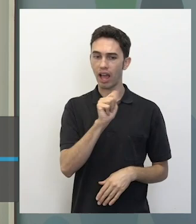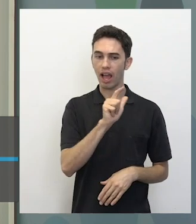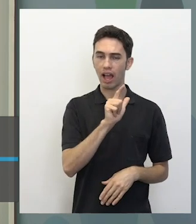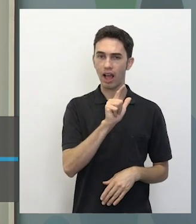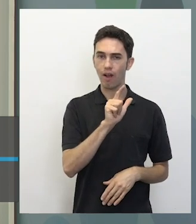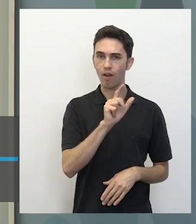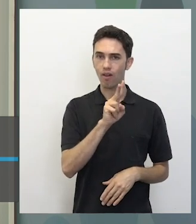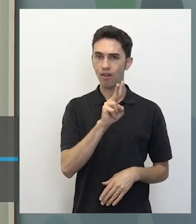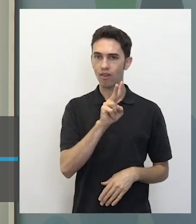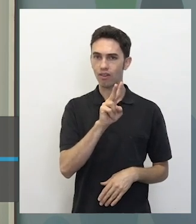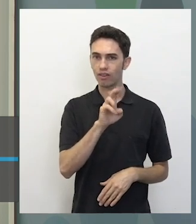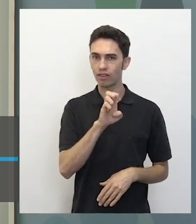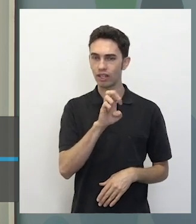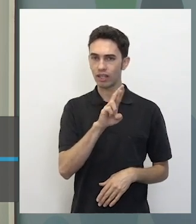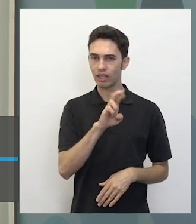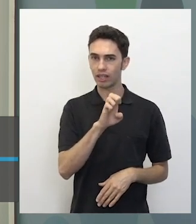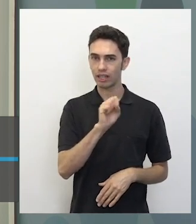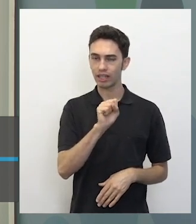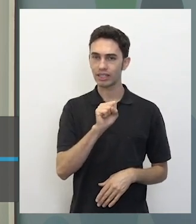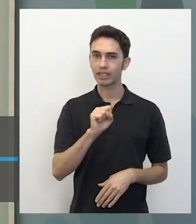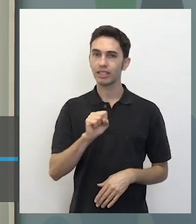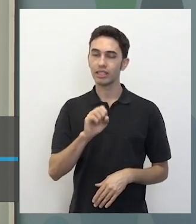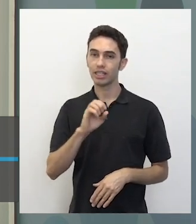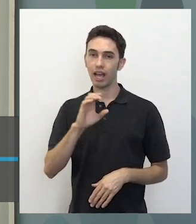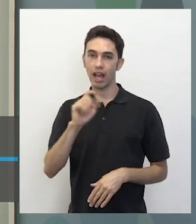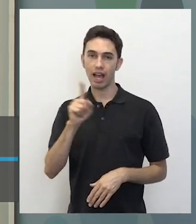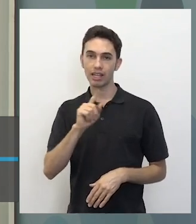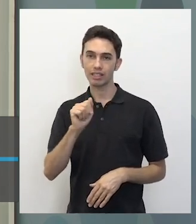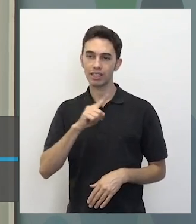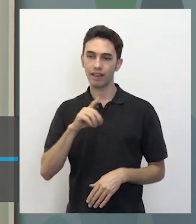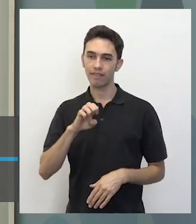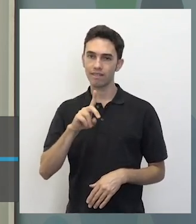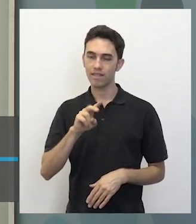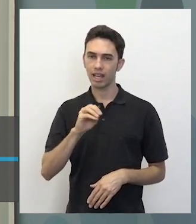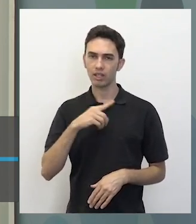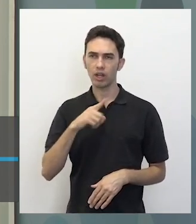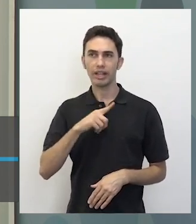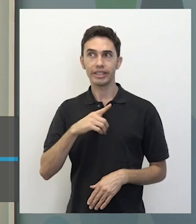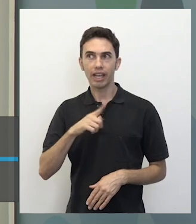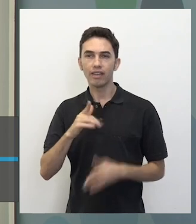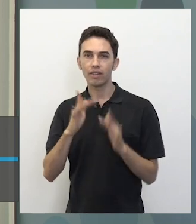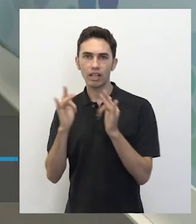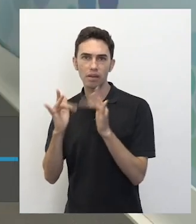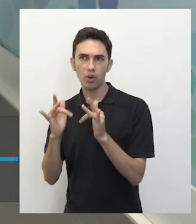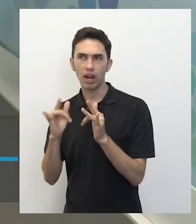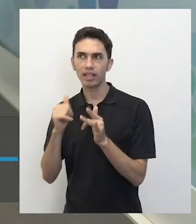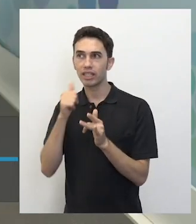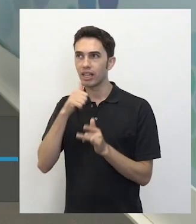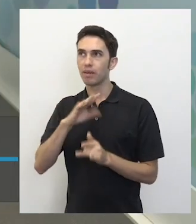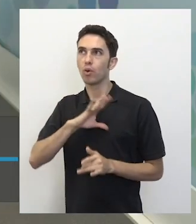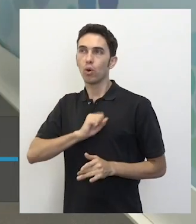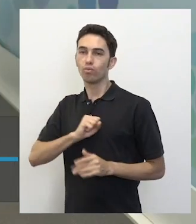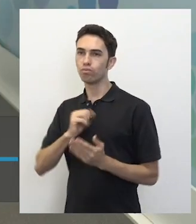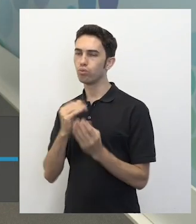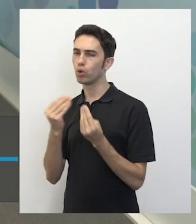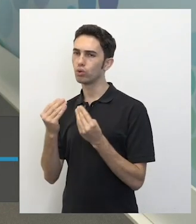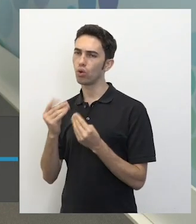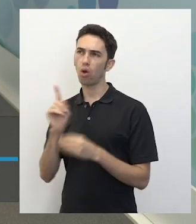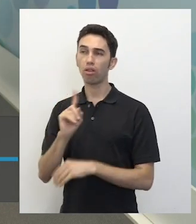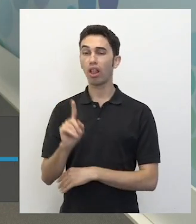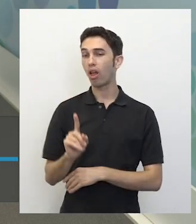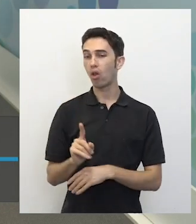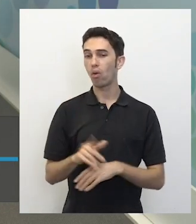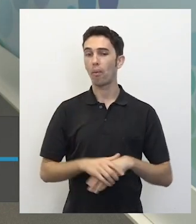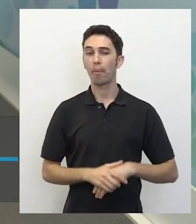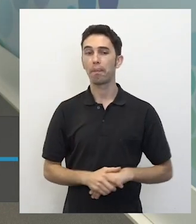ele realmente teve uma namorada, alguém que ele amou muito? Ou será que não? O que você acha, Ed? Eu acho que eu sempre